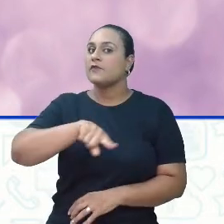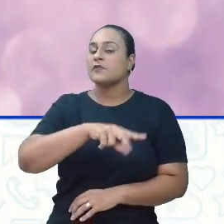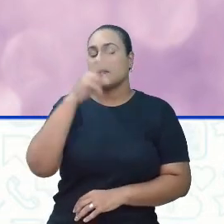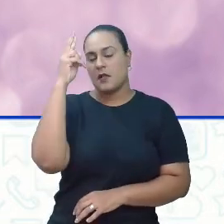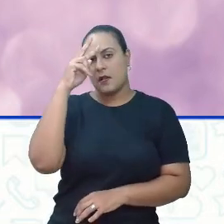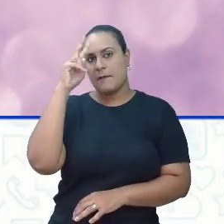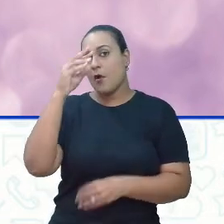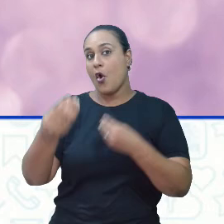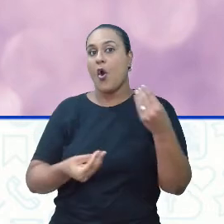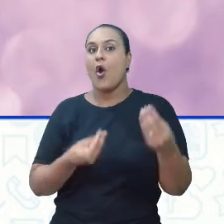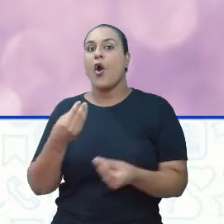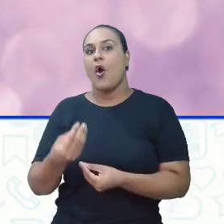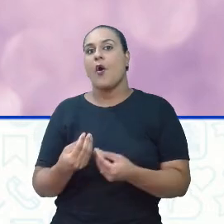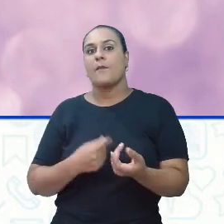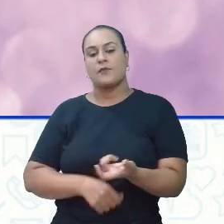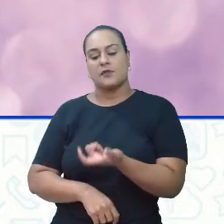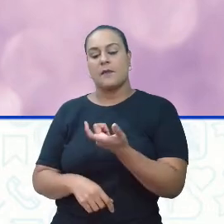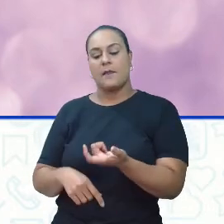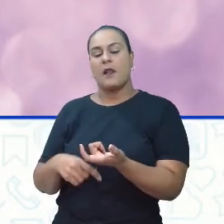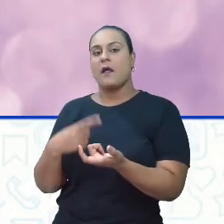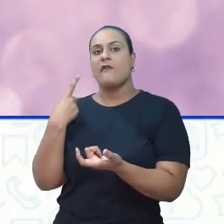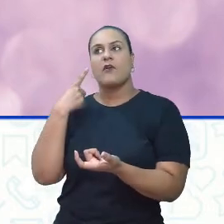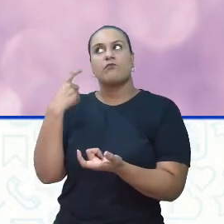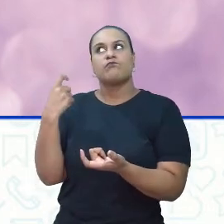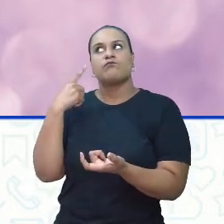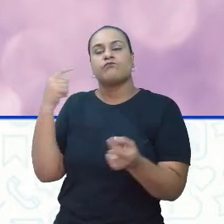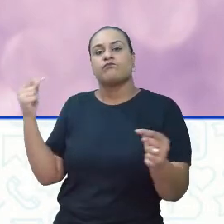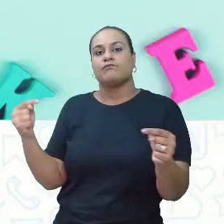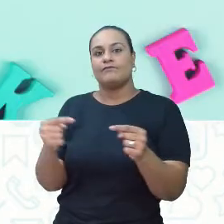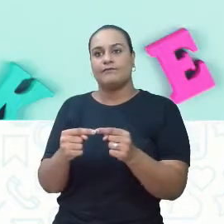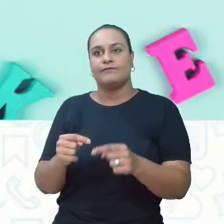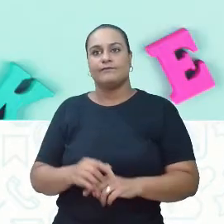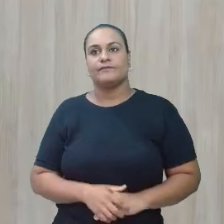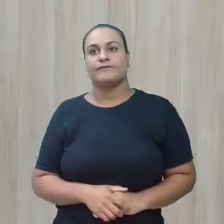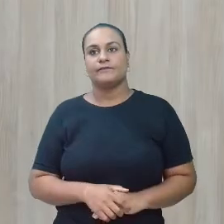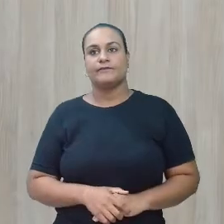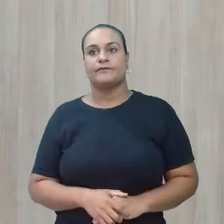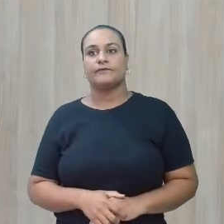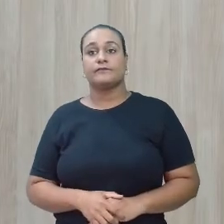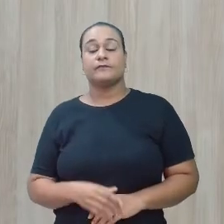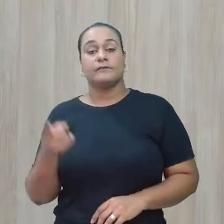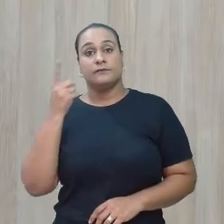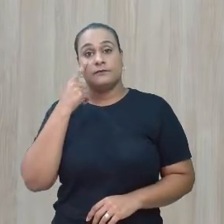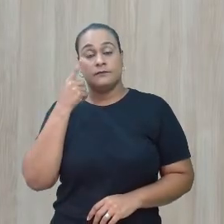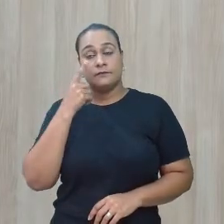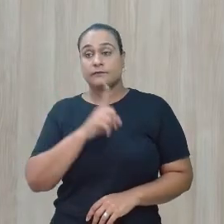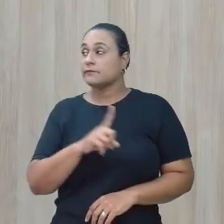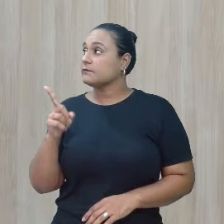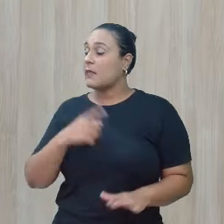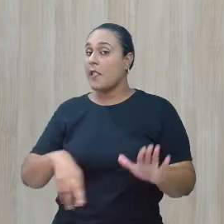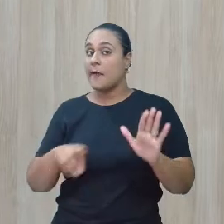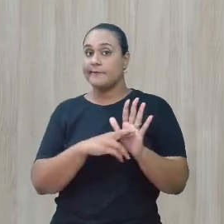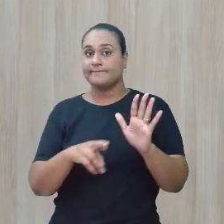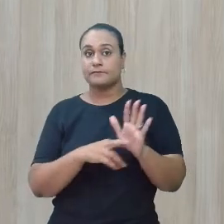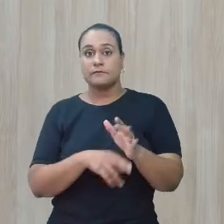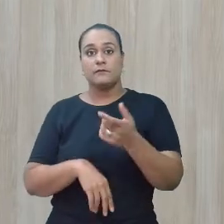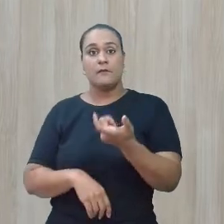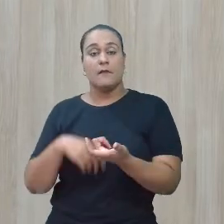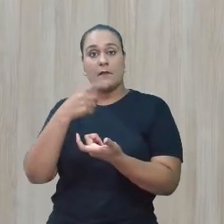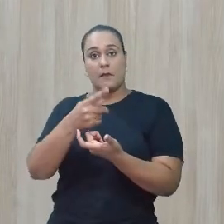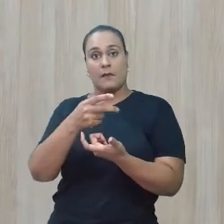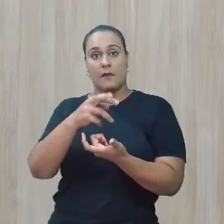palavras, como elas se apresentam em termos de som. Tá certo? Ó, vamos para as regras em si. Nas